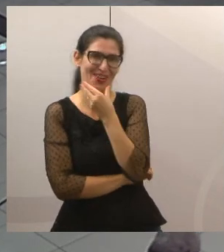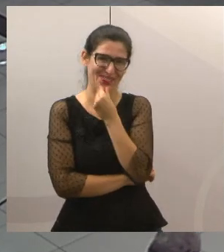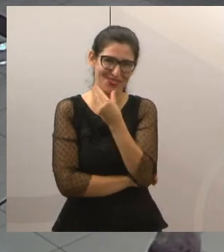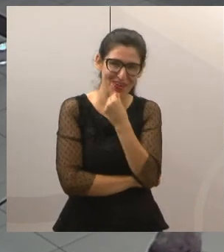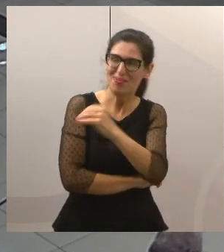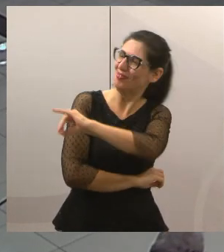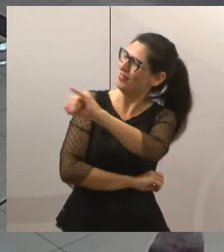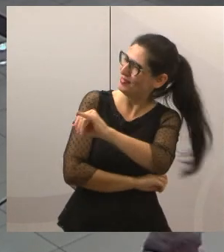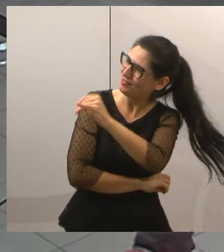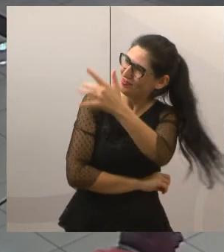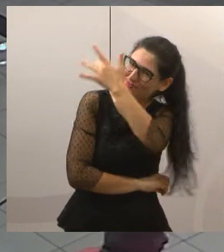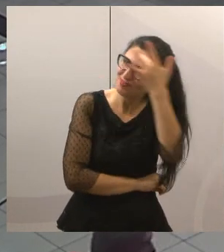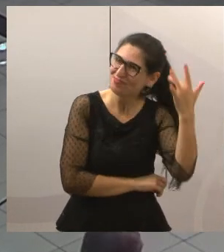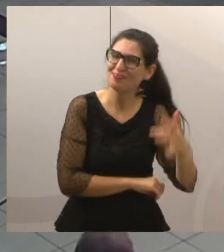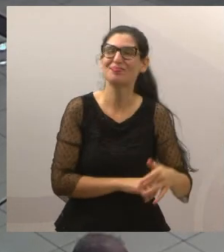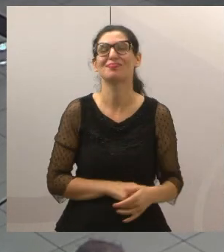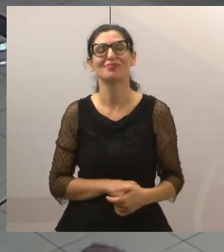também.